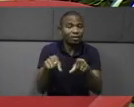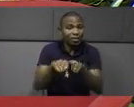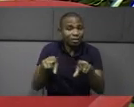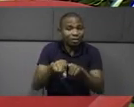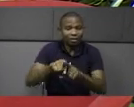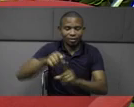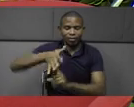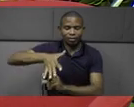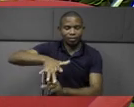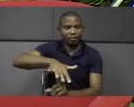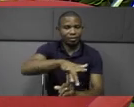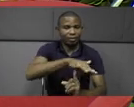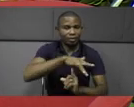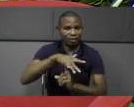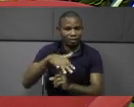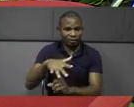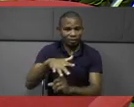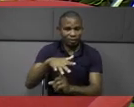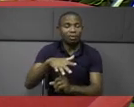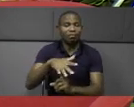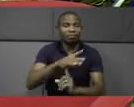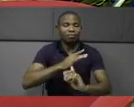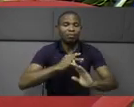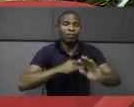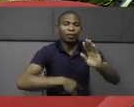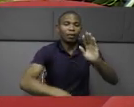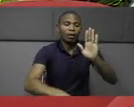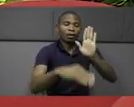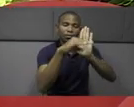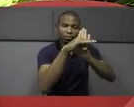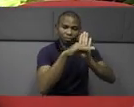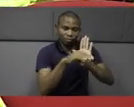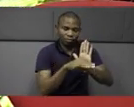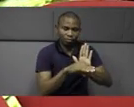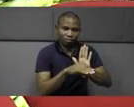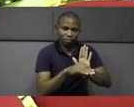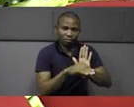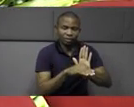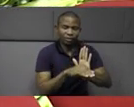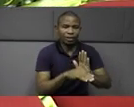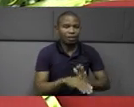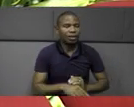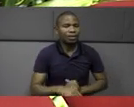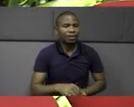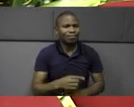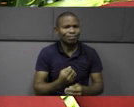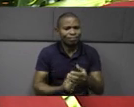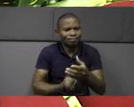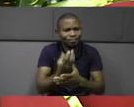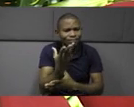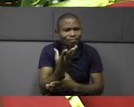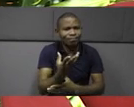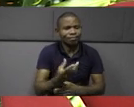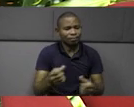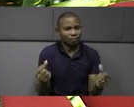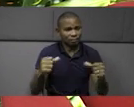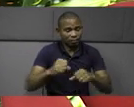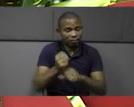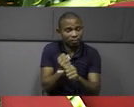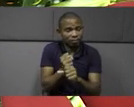ambiente que foi pauta muito é mal desenvolvido e mal construída nos últimos 15 anos